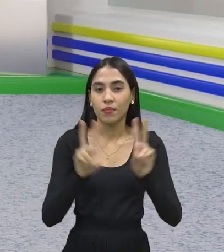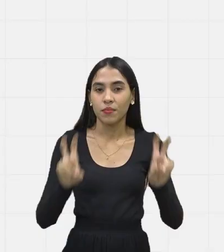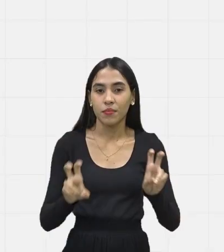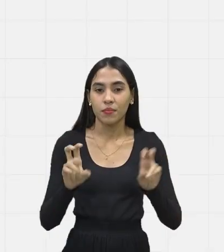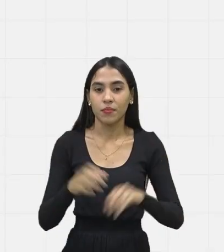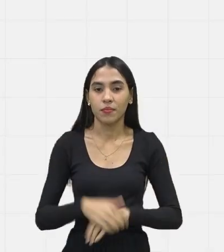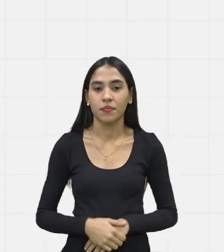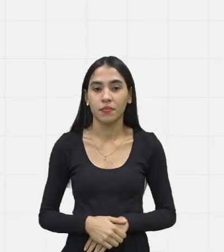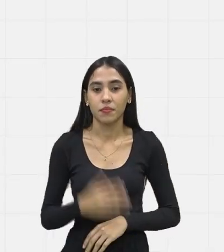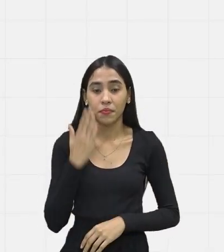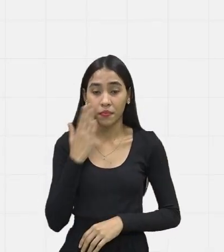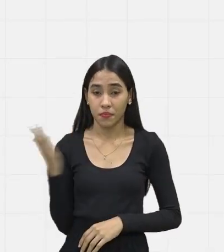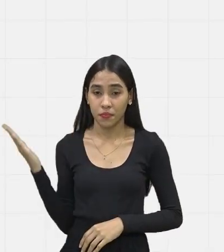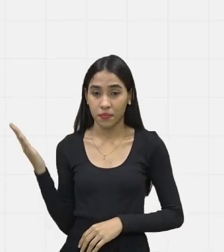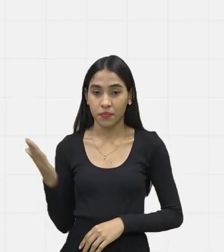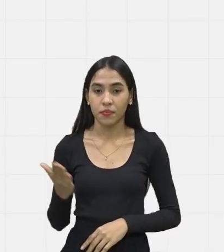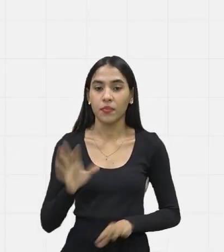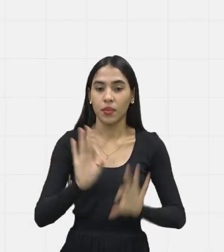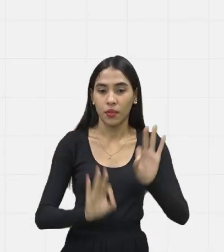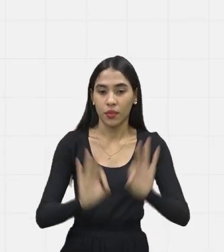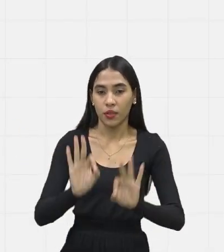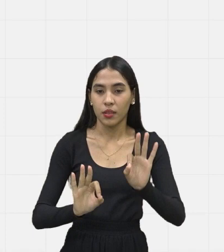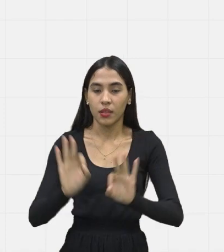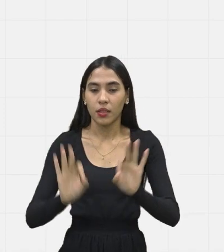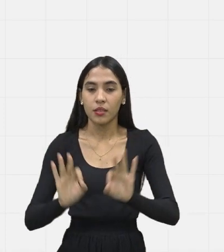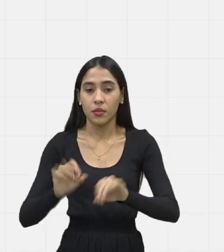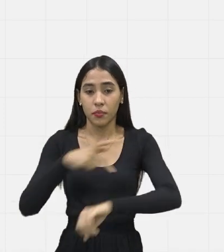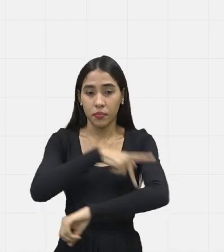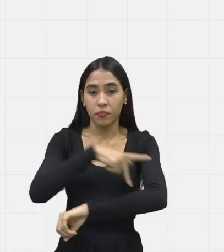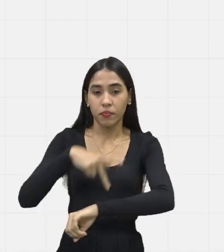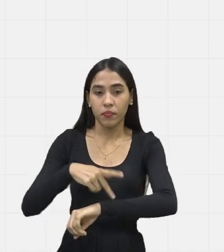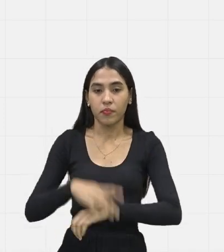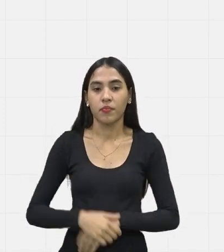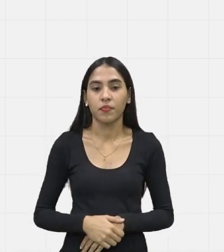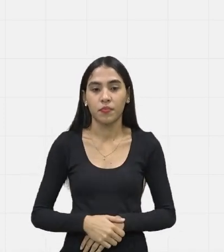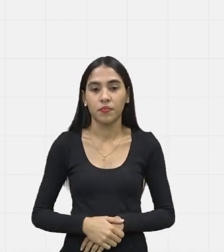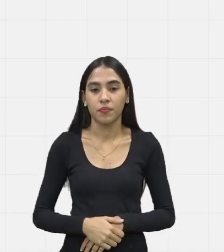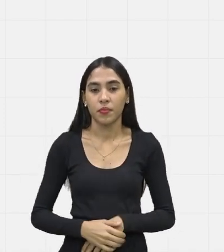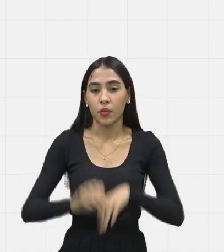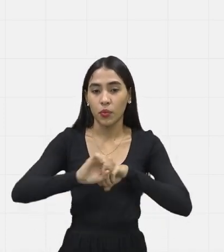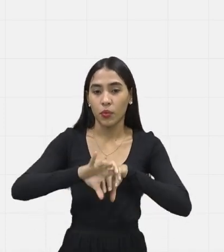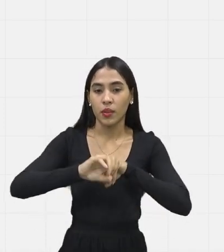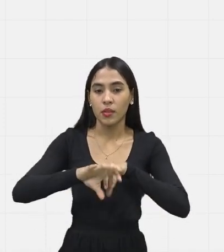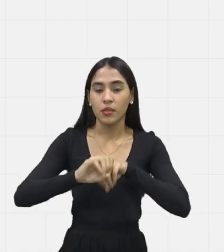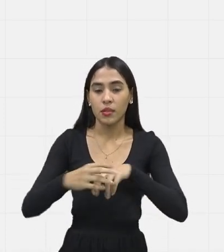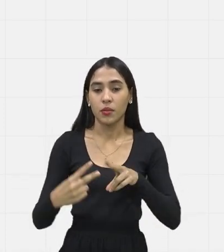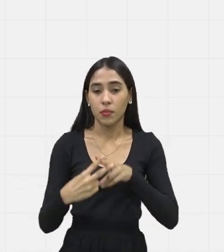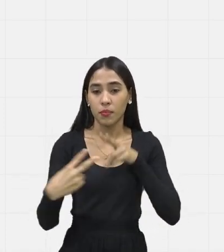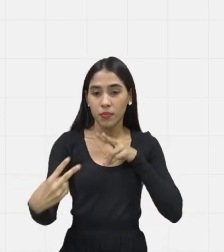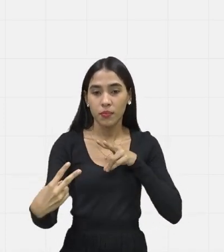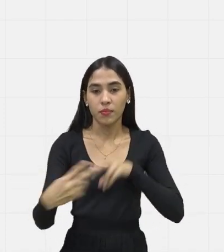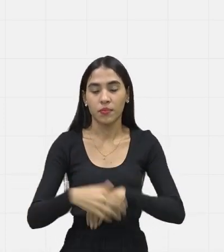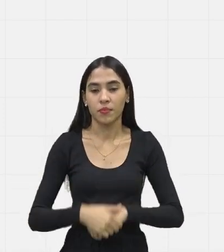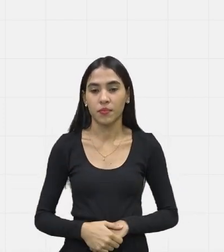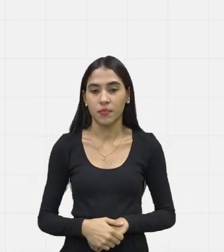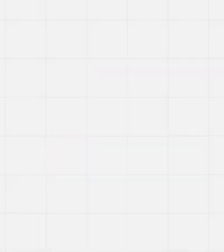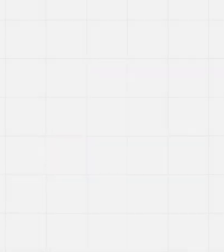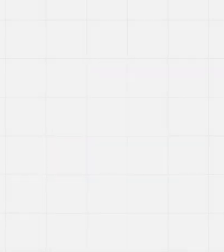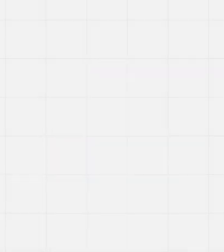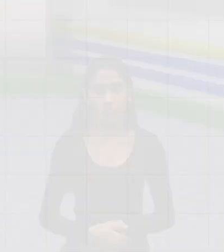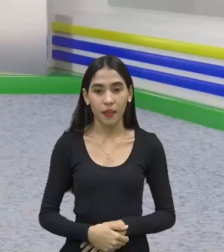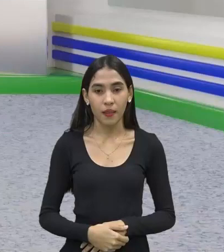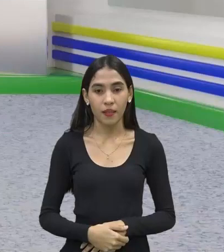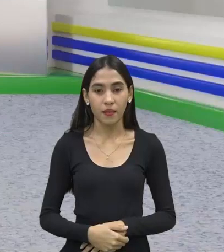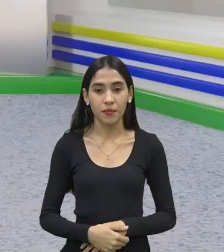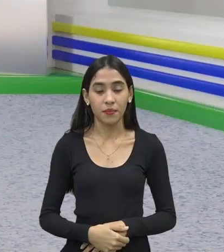olha. Organização do trabalho pedagógico no ensino presencial com mediação tecnológica.